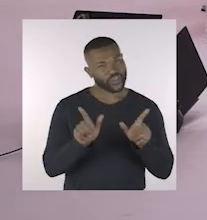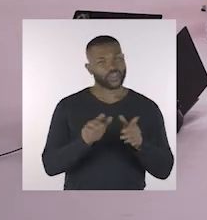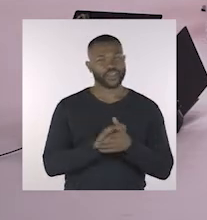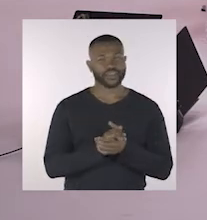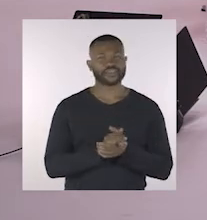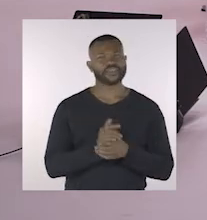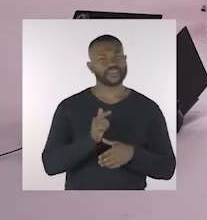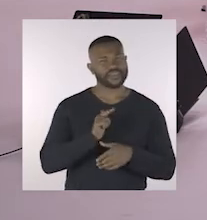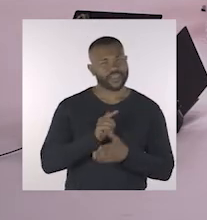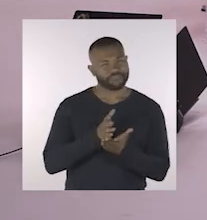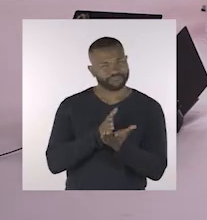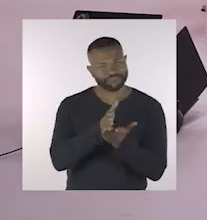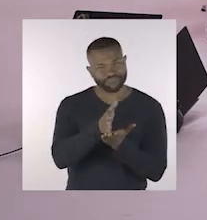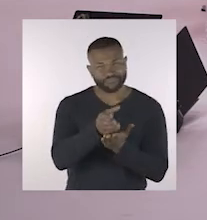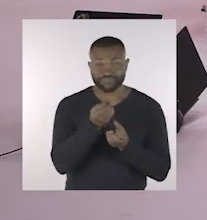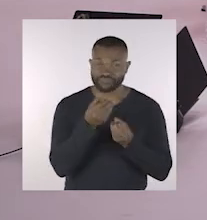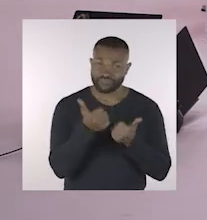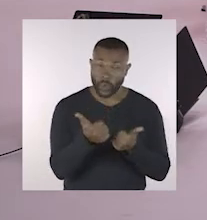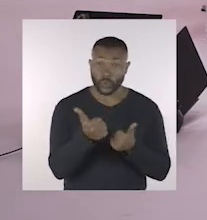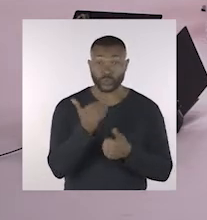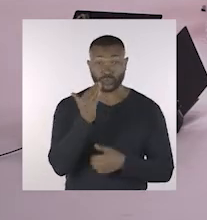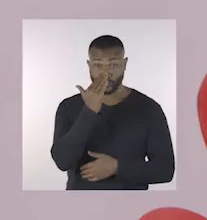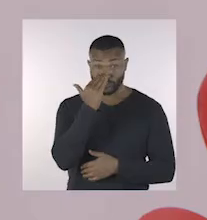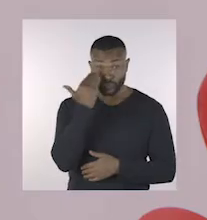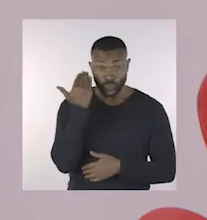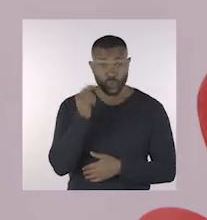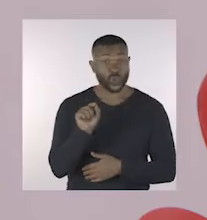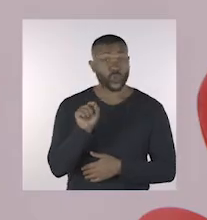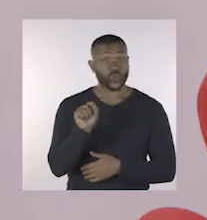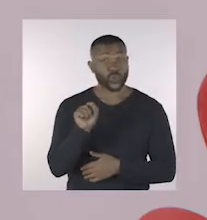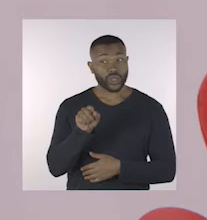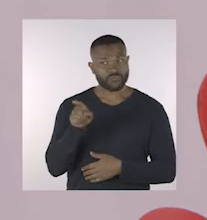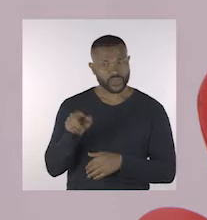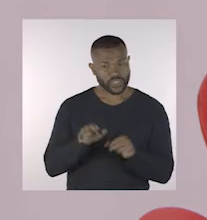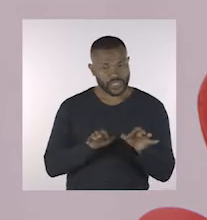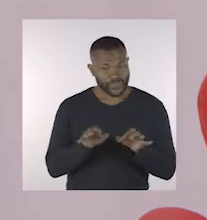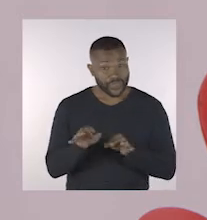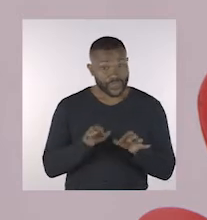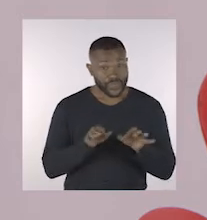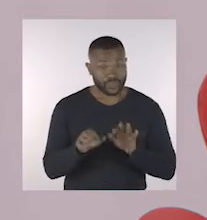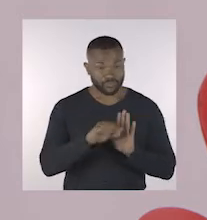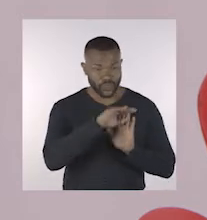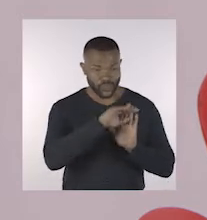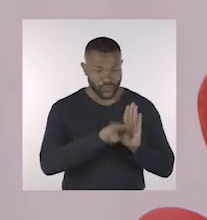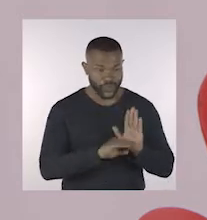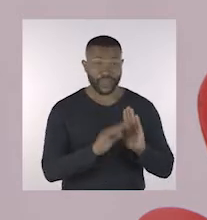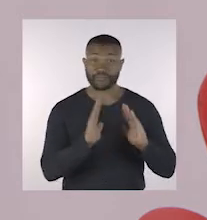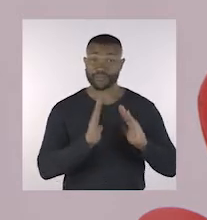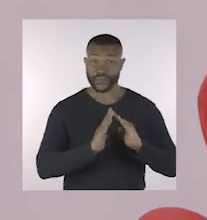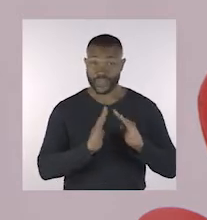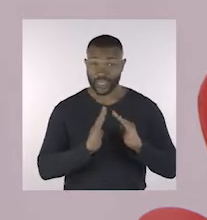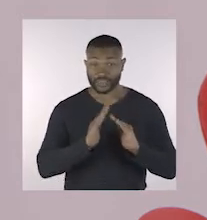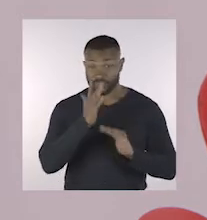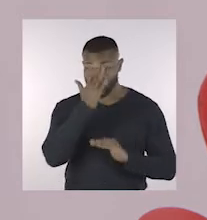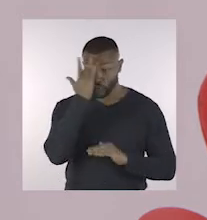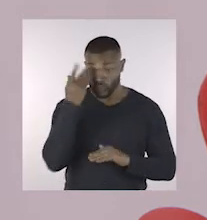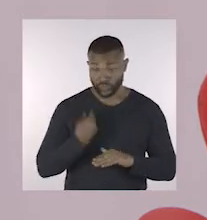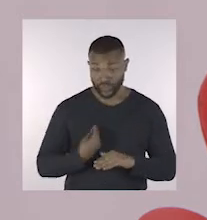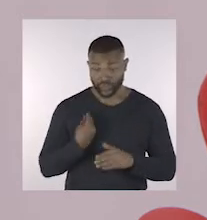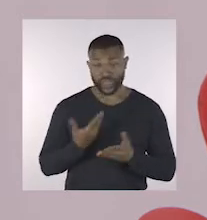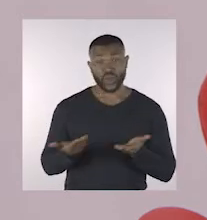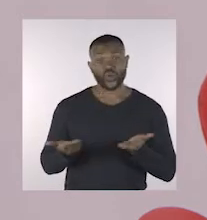e diferenciadas com um bom direcionamento Gilmar Qual o seu plano para regulamentação de